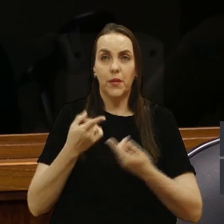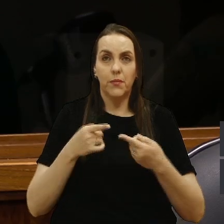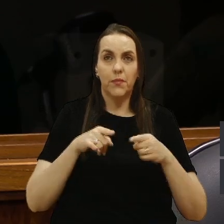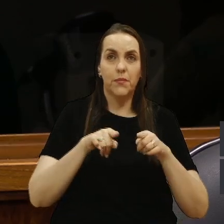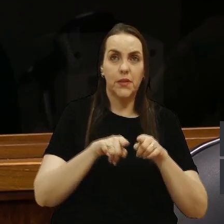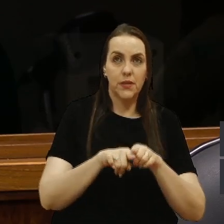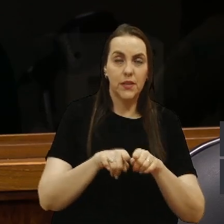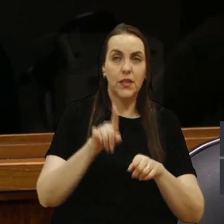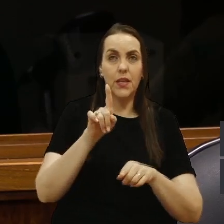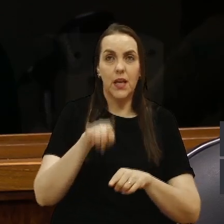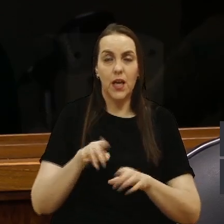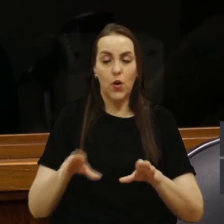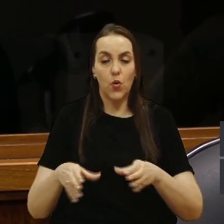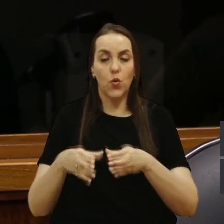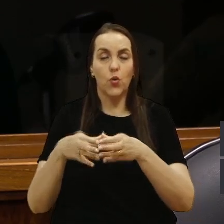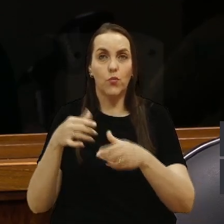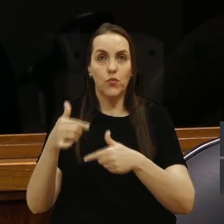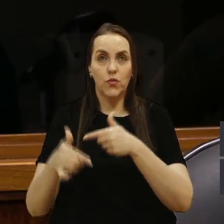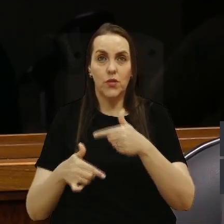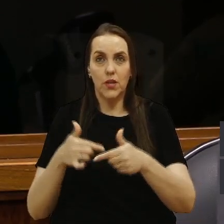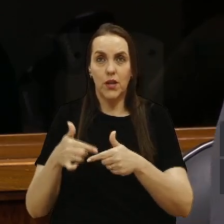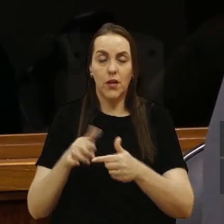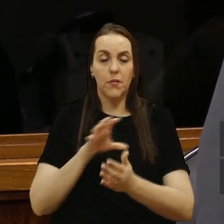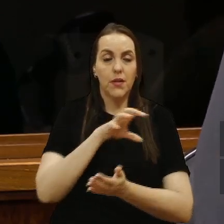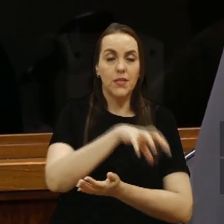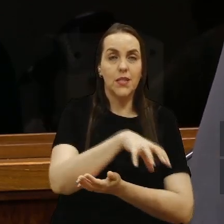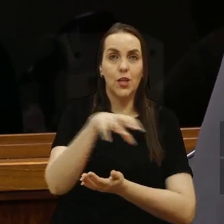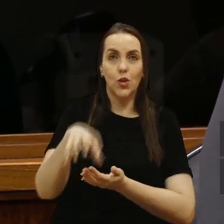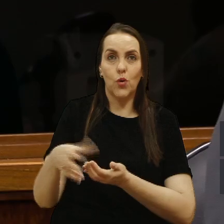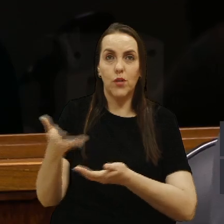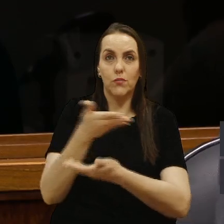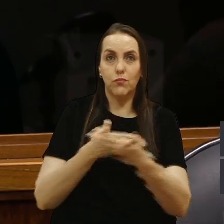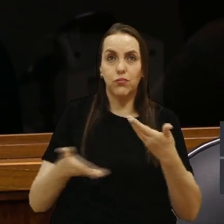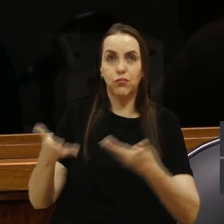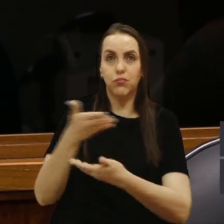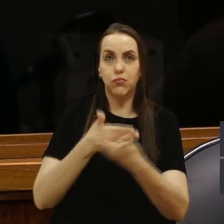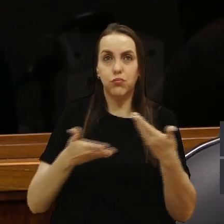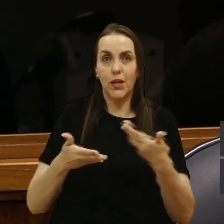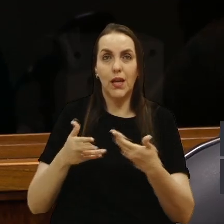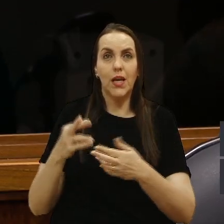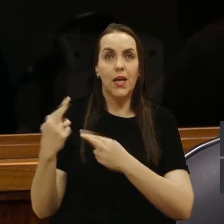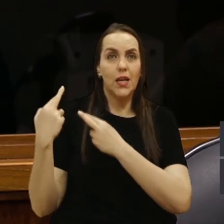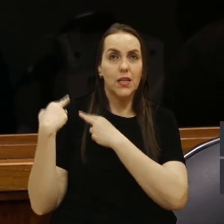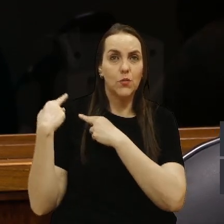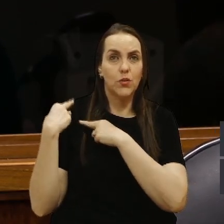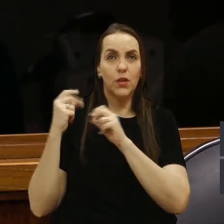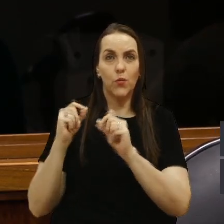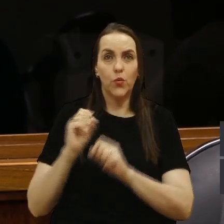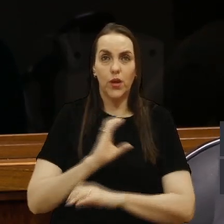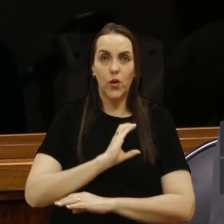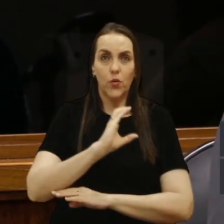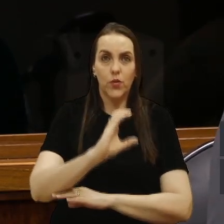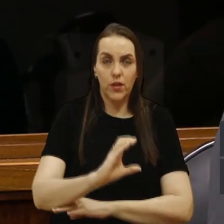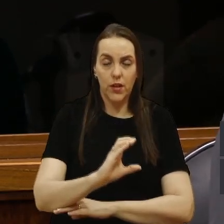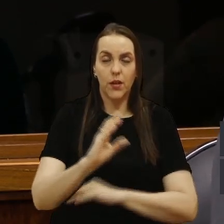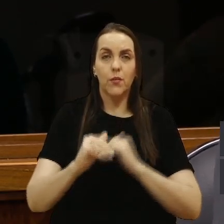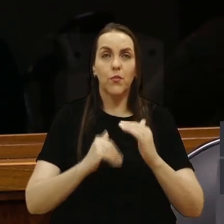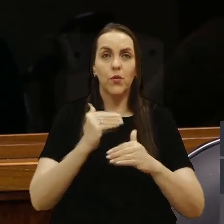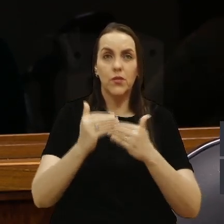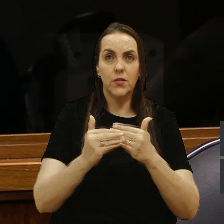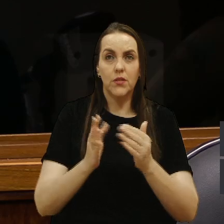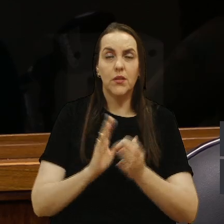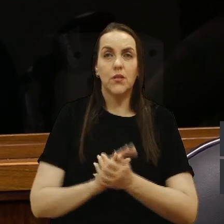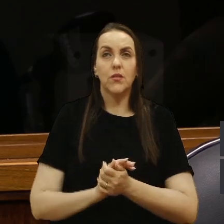sejam feitas por um grupo de trabalho intersetorial responsável por coordenar o processo de